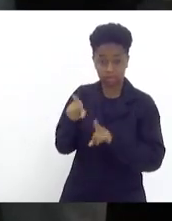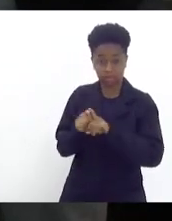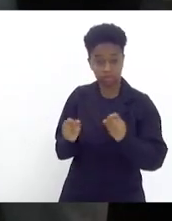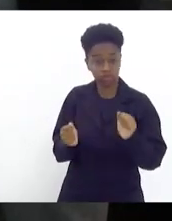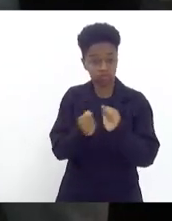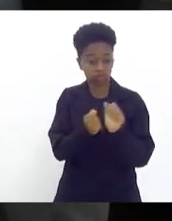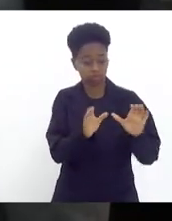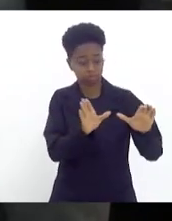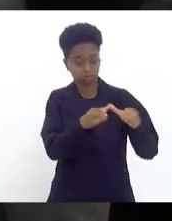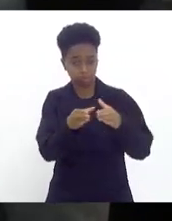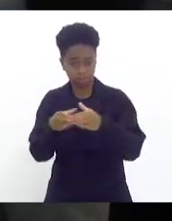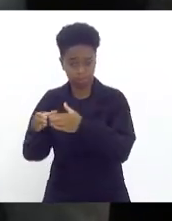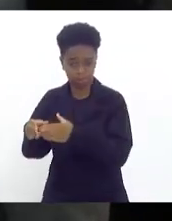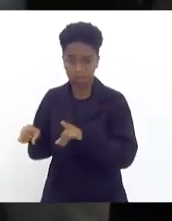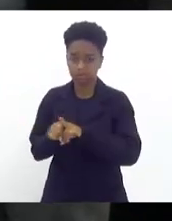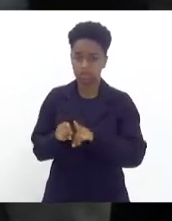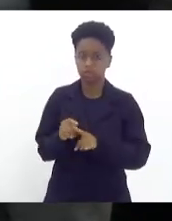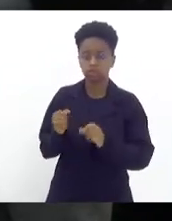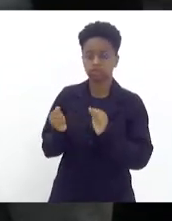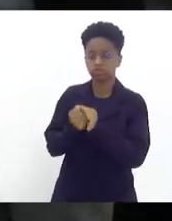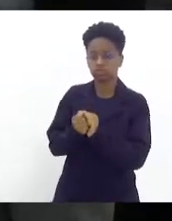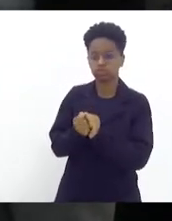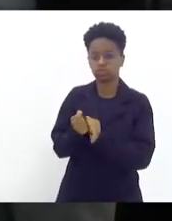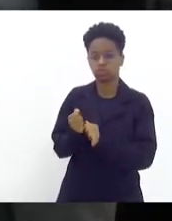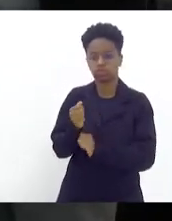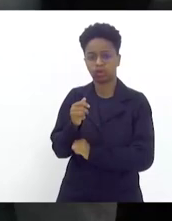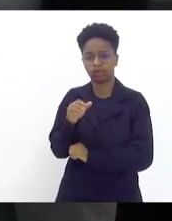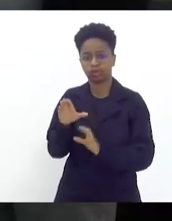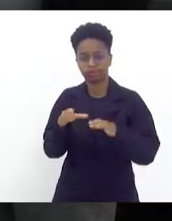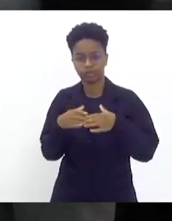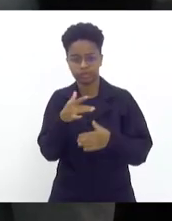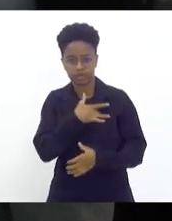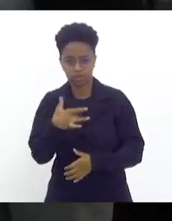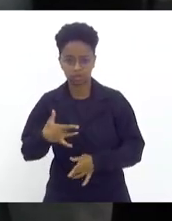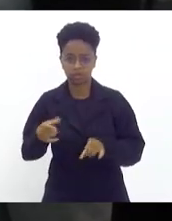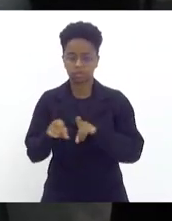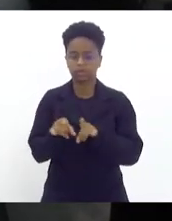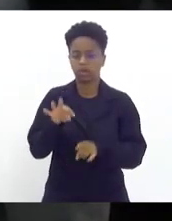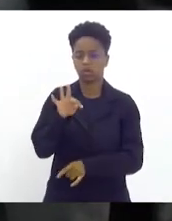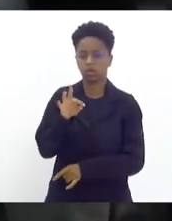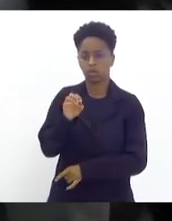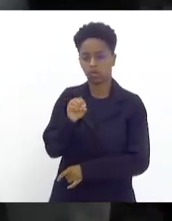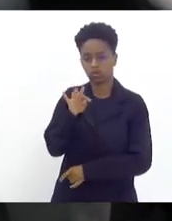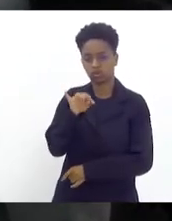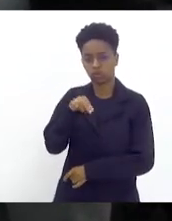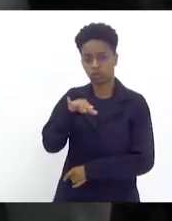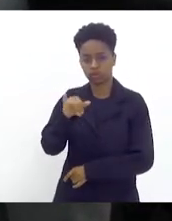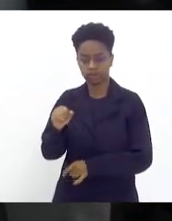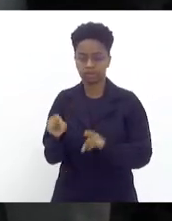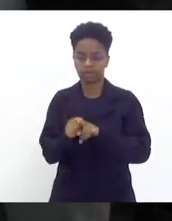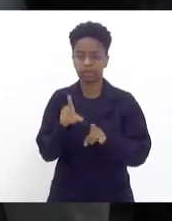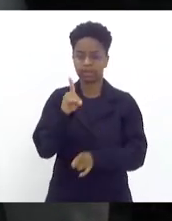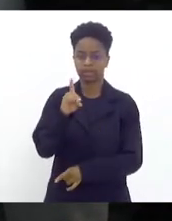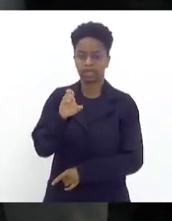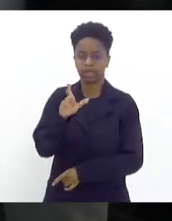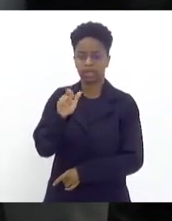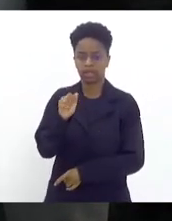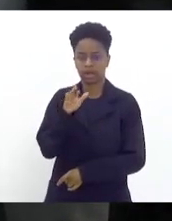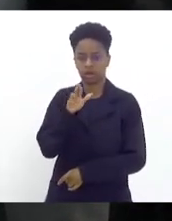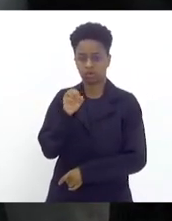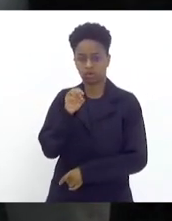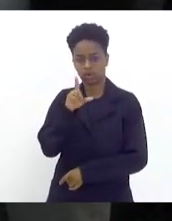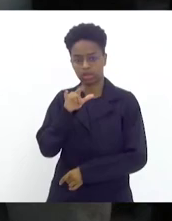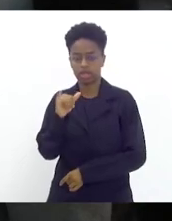as demais comissões ao presidente da Comissão de Saúde ao Deputado Antônio ao Deputado de Lara que participou nós vamos estar apresentando né